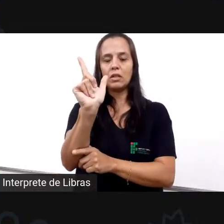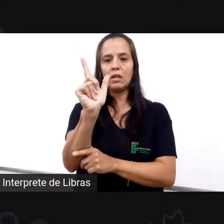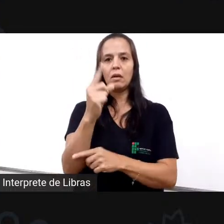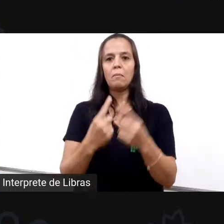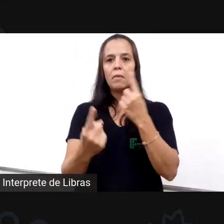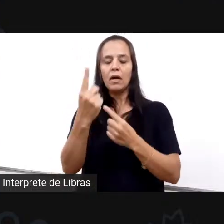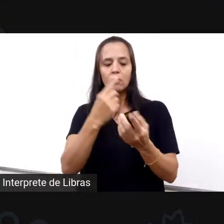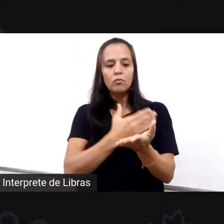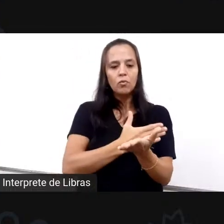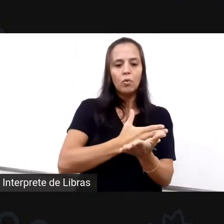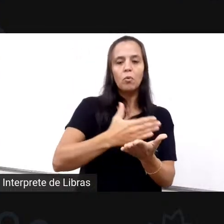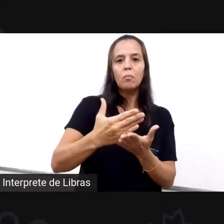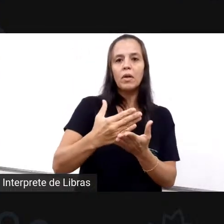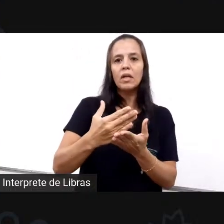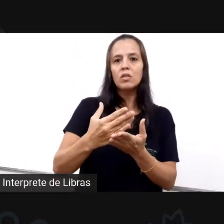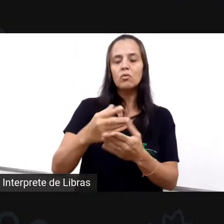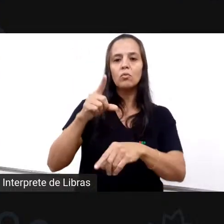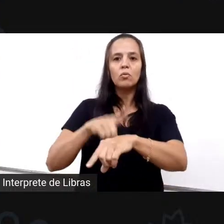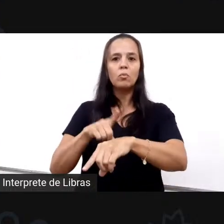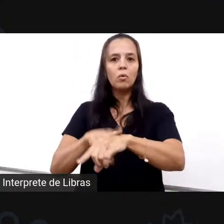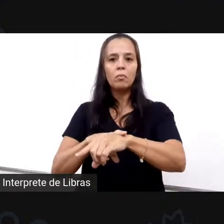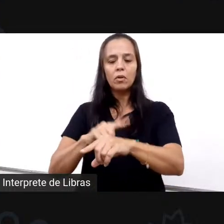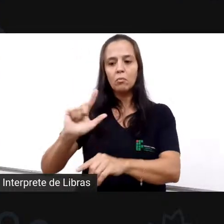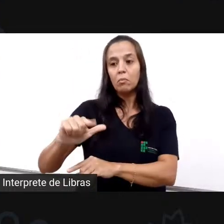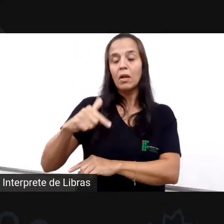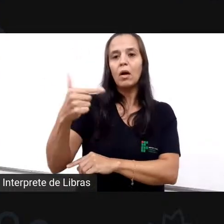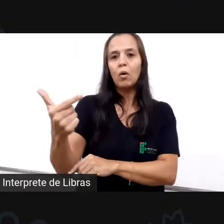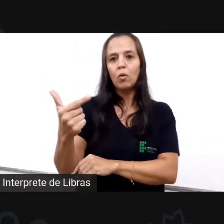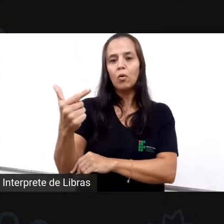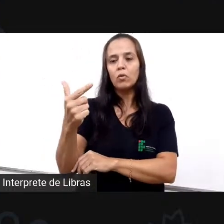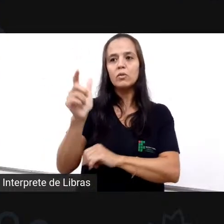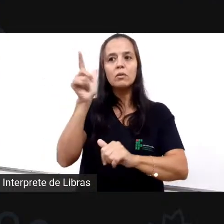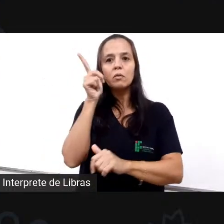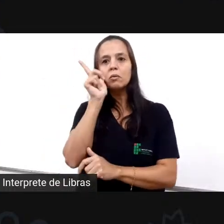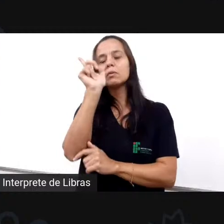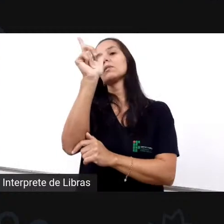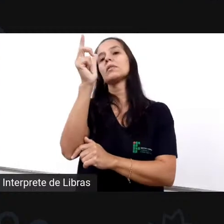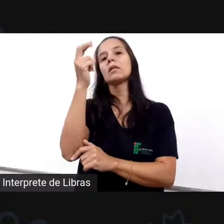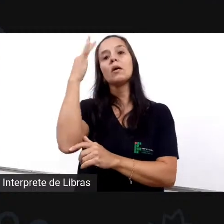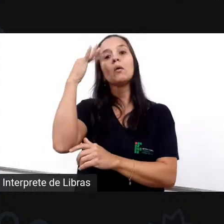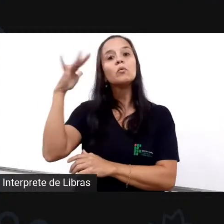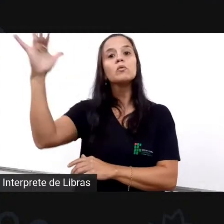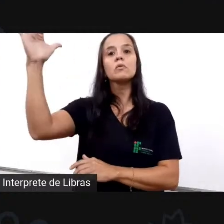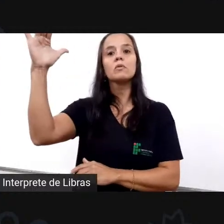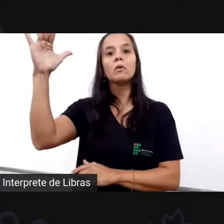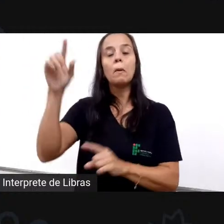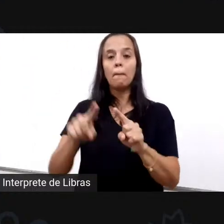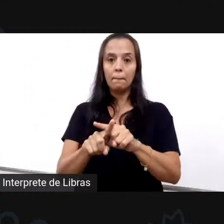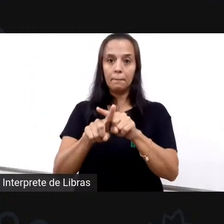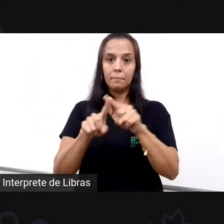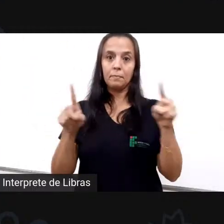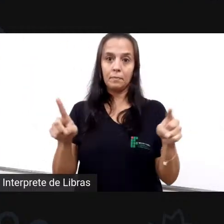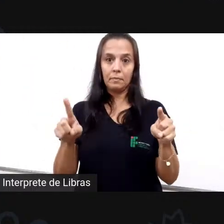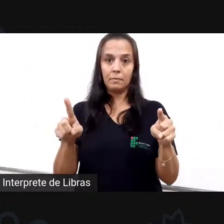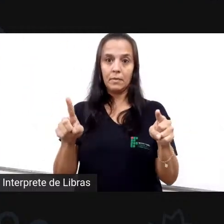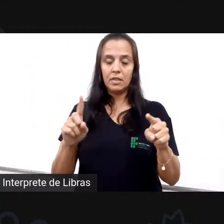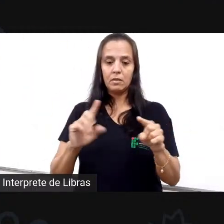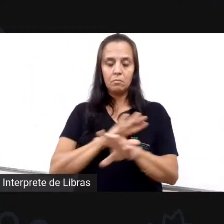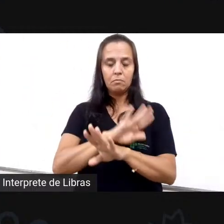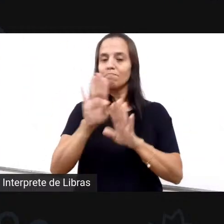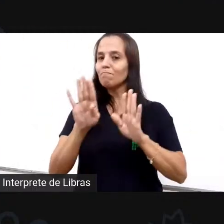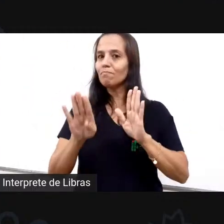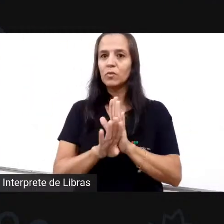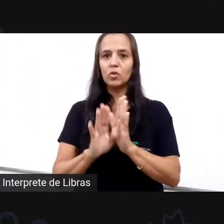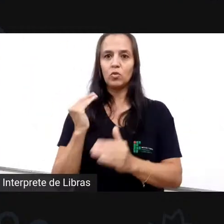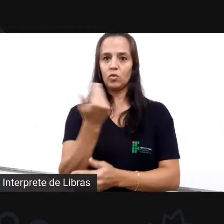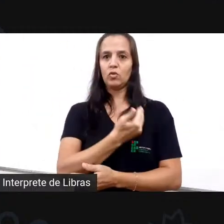ciclo. Para outros, a realização de um sonho. Mas, com certeza, para todos nós, foi